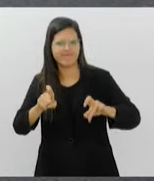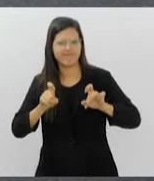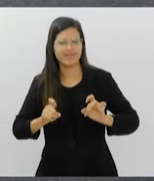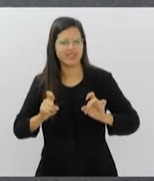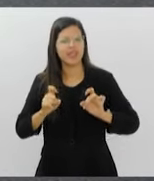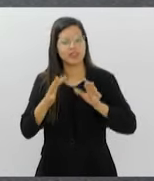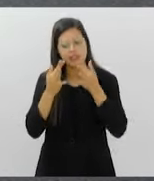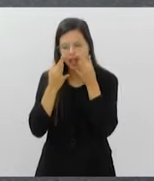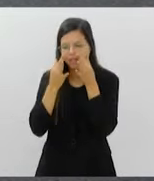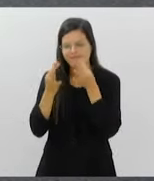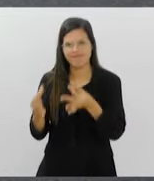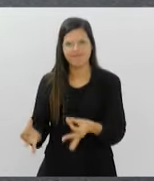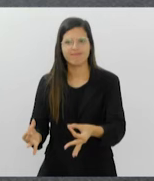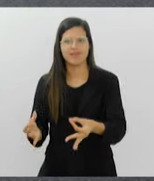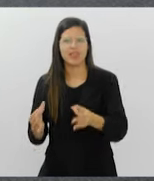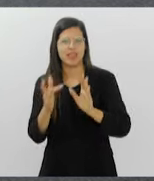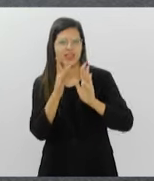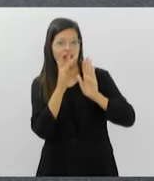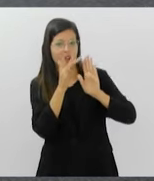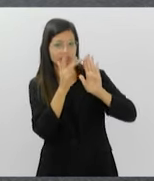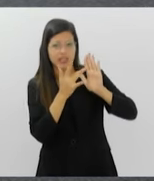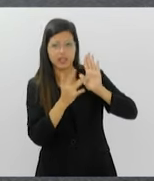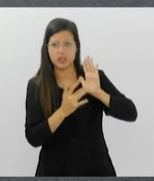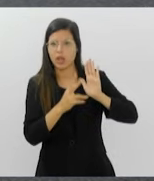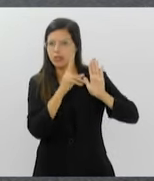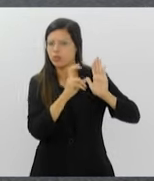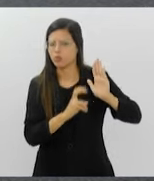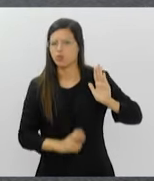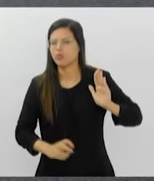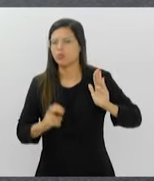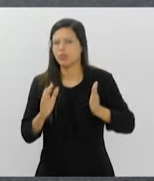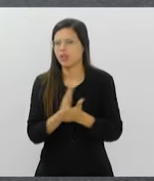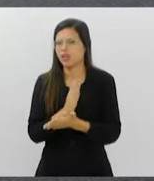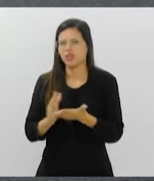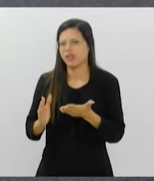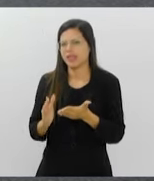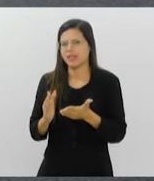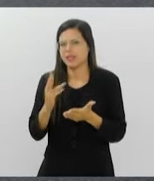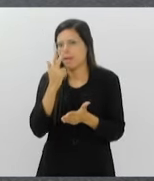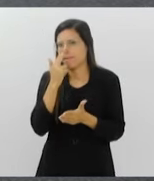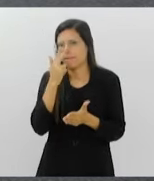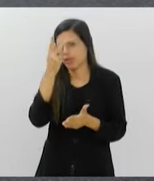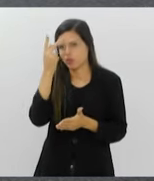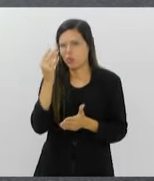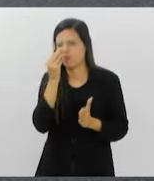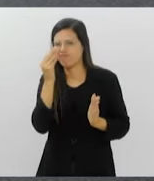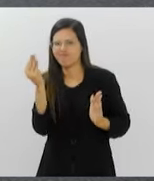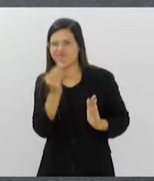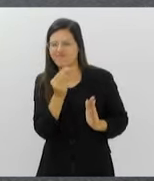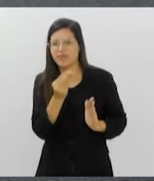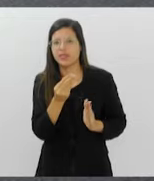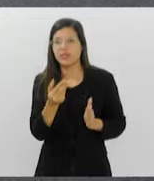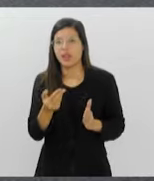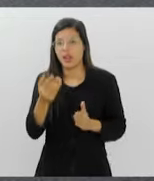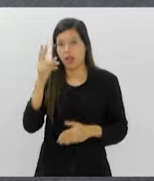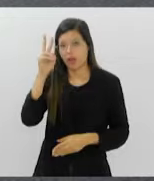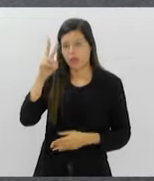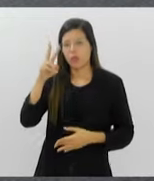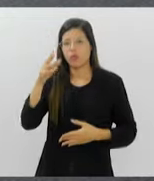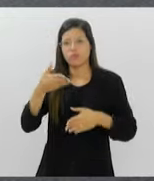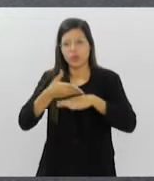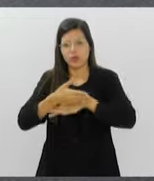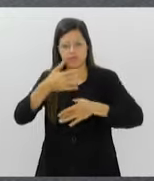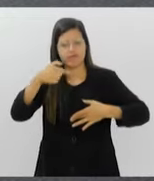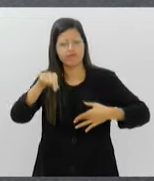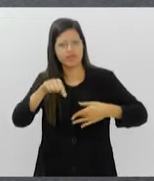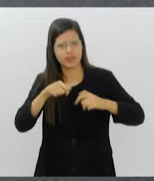por vezes, são esvaziadas no interior, Mink. Lembro que, quando entrei aqui, Vossa Excelência fazia um debate pertinente